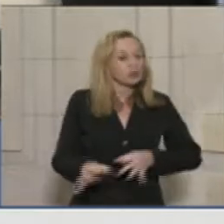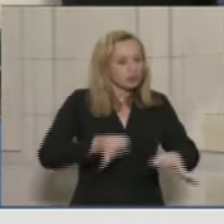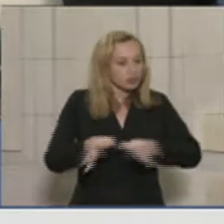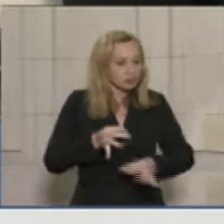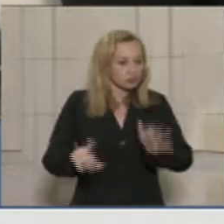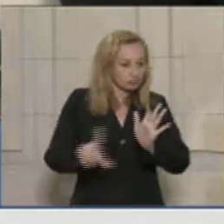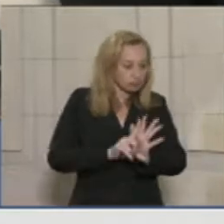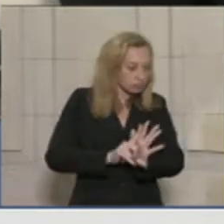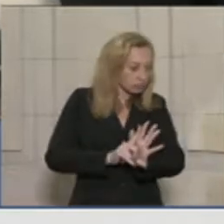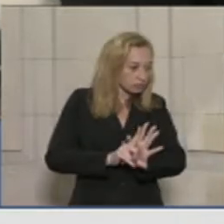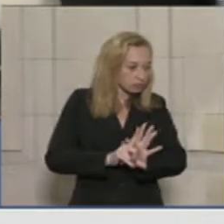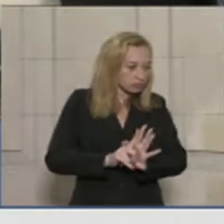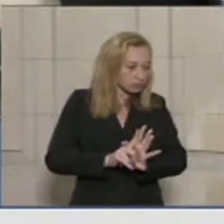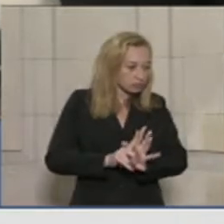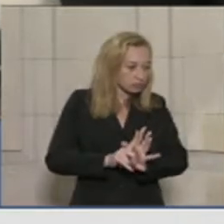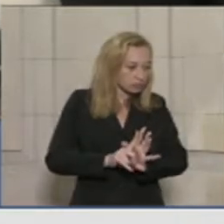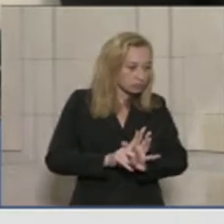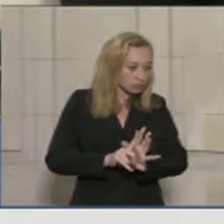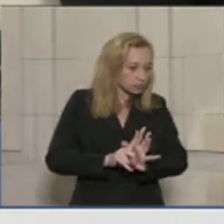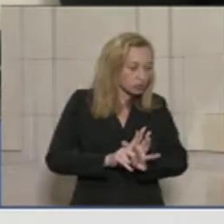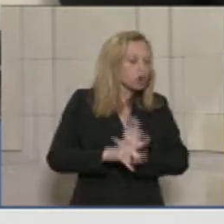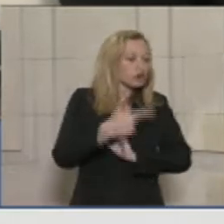Projeto de lei